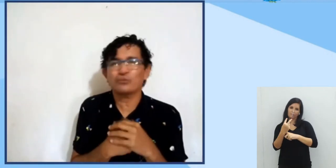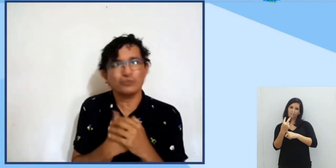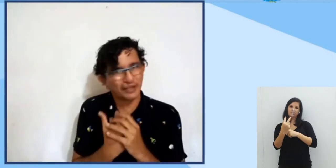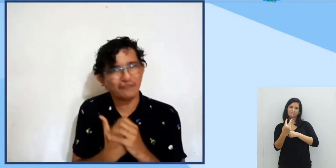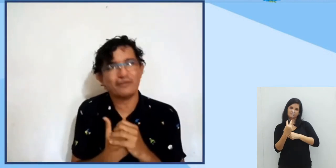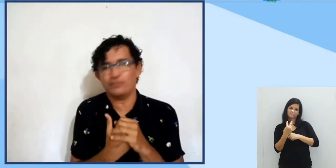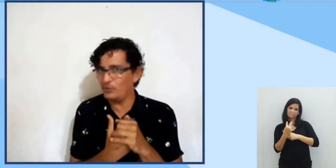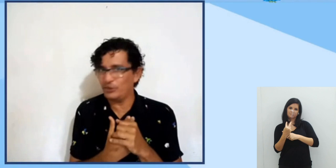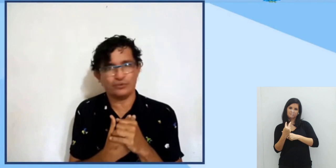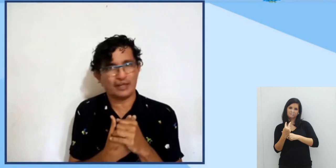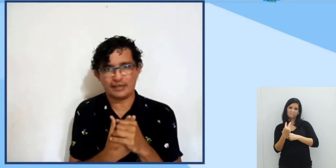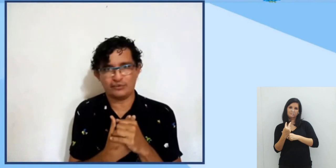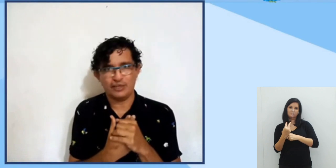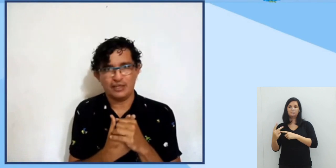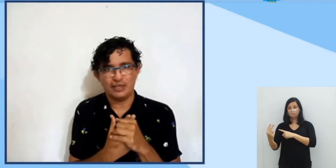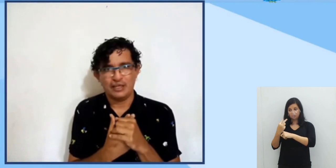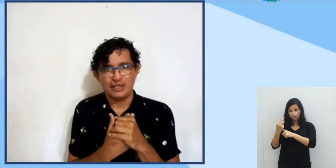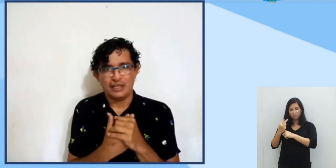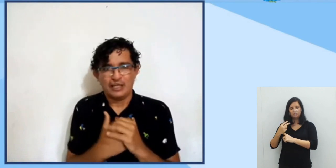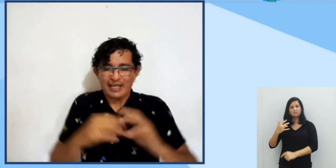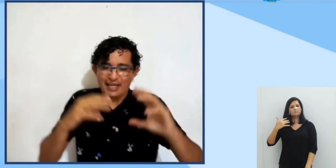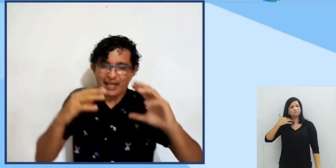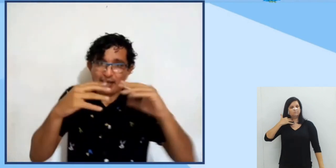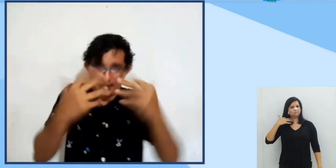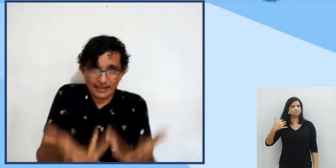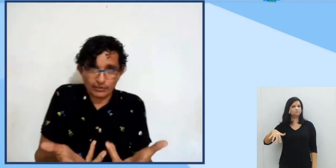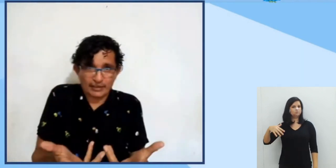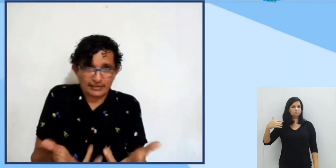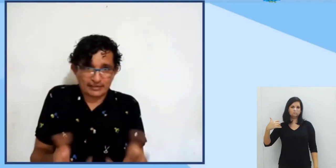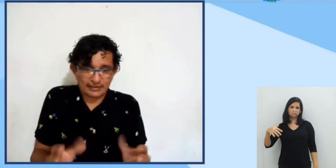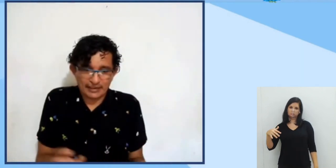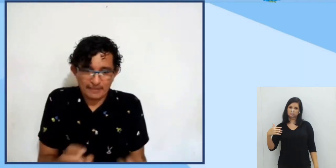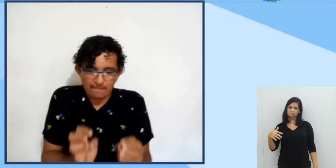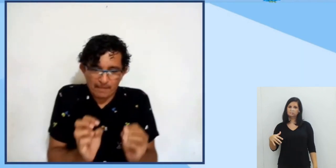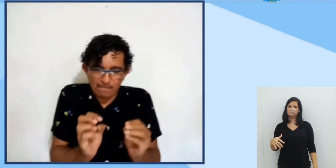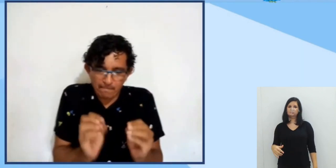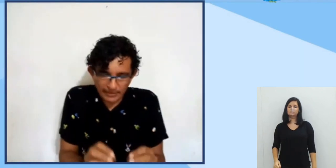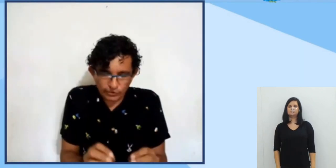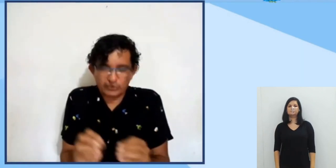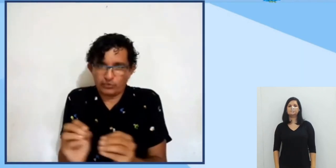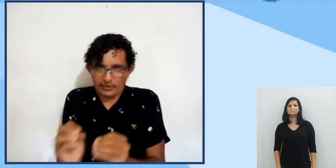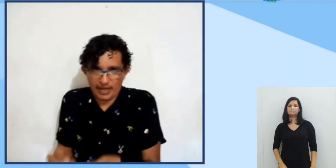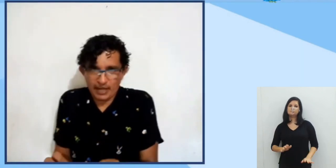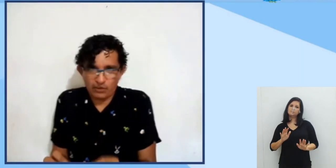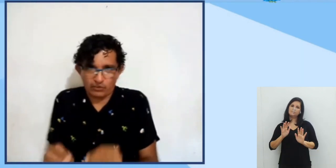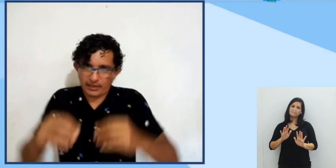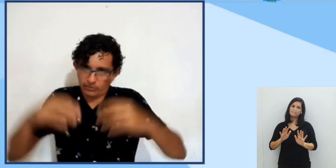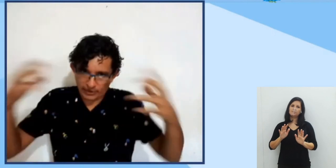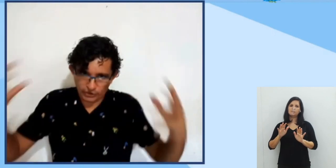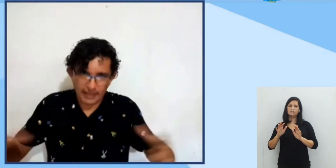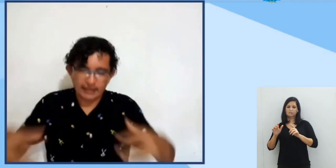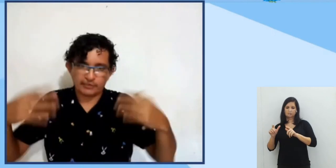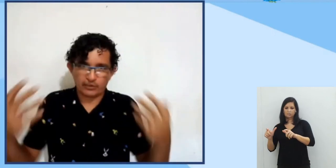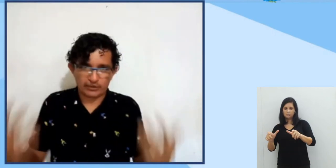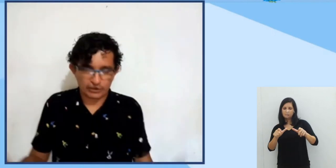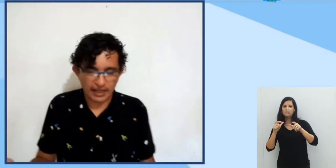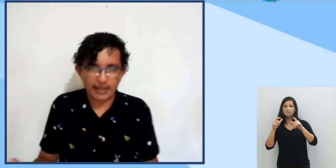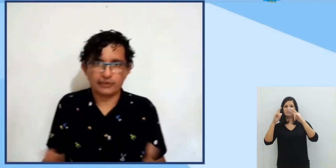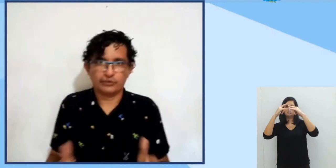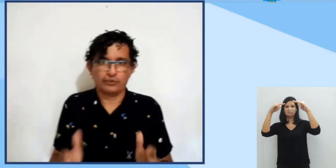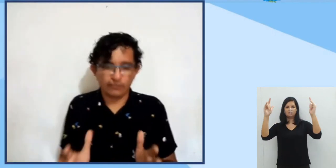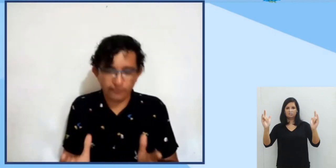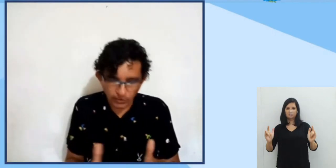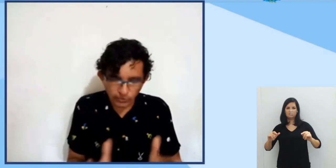essa proteção custava muito caro. Além desse manso senhorial, que era o castelo e as